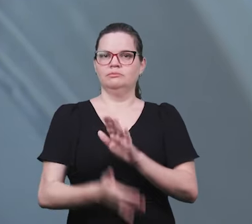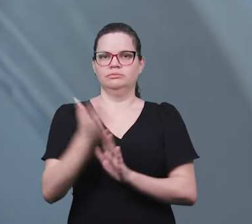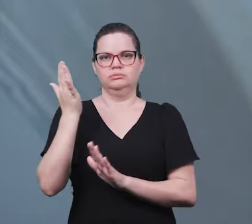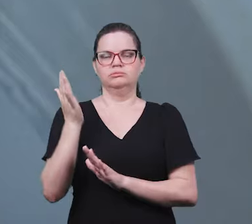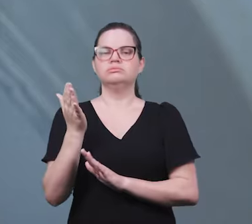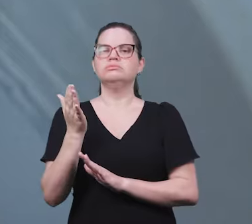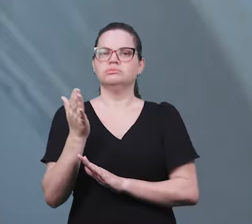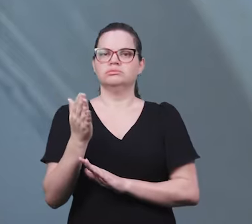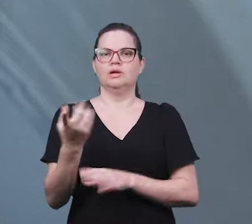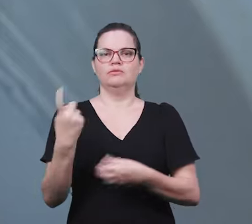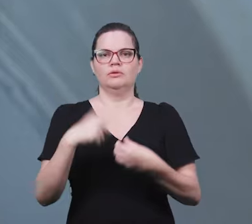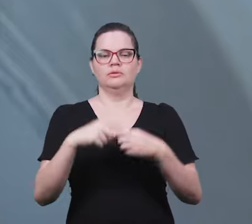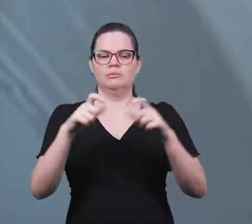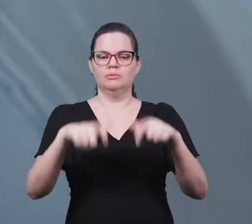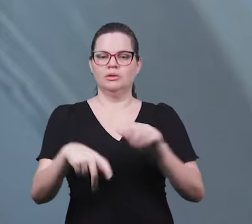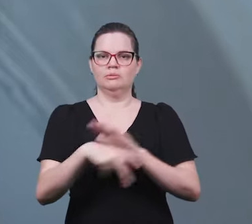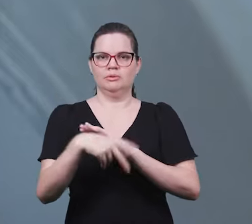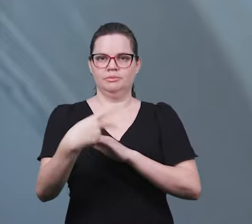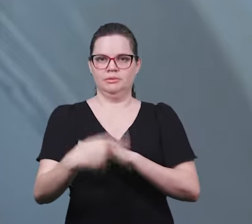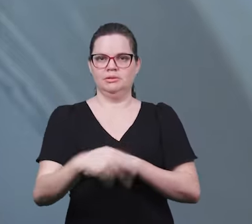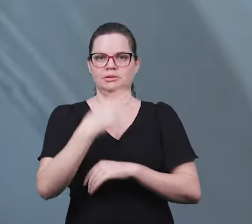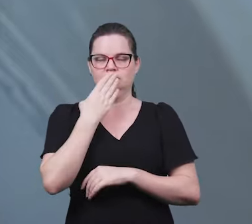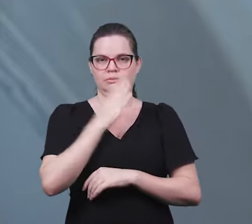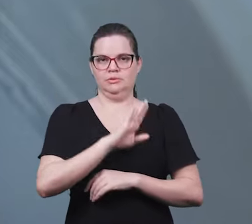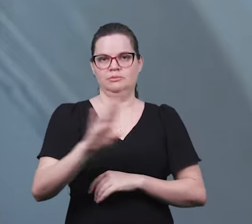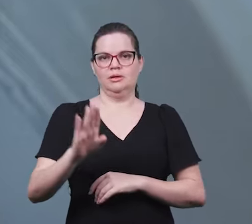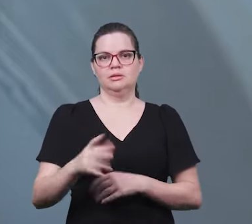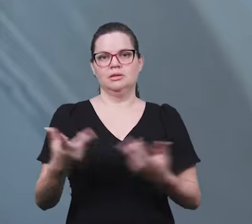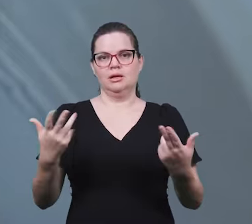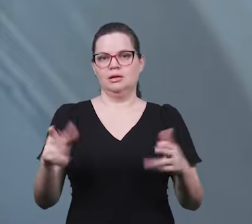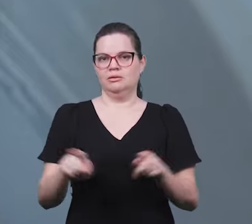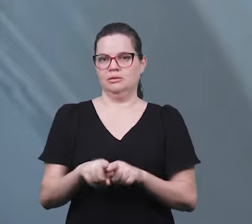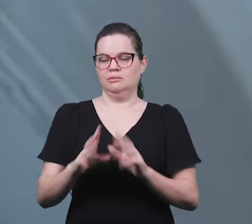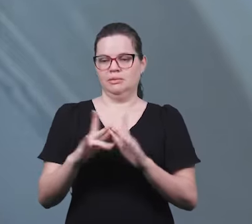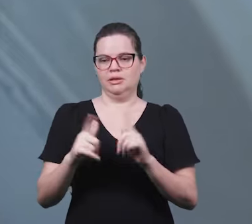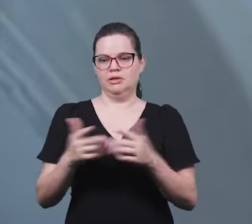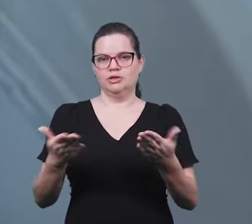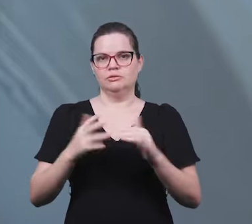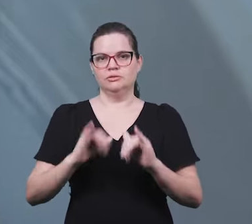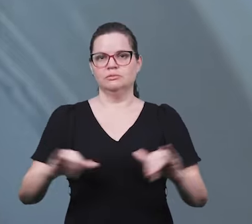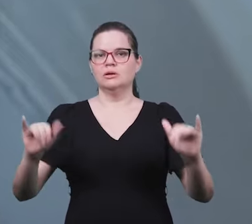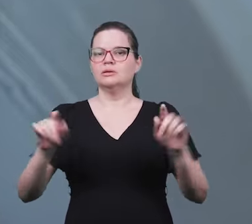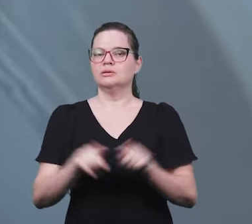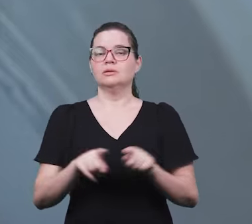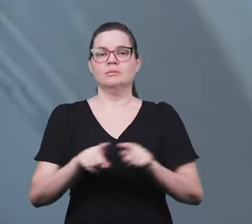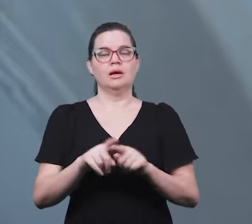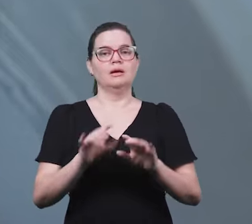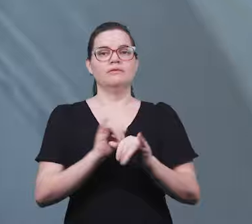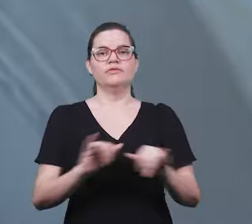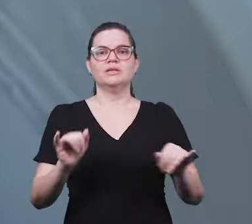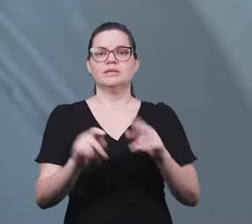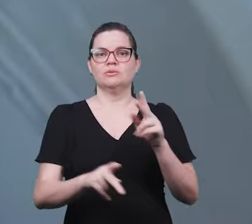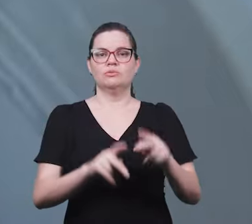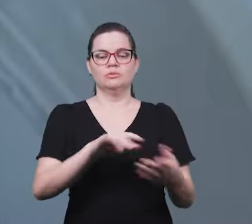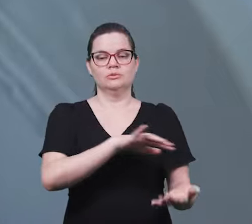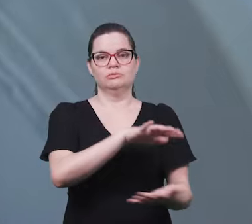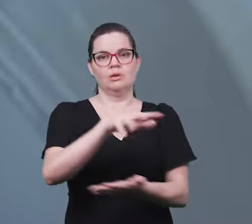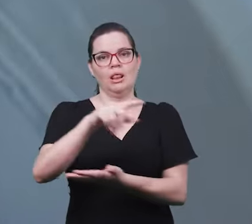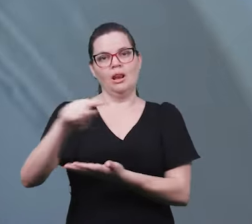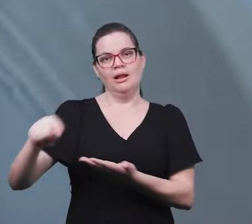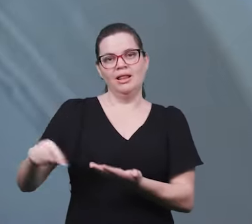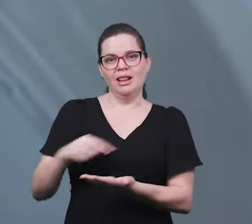Assim também é hoje a mensagem da igreja fiel. A mensagem da igreja fiel não é